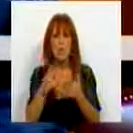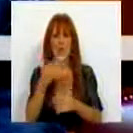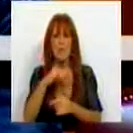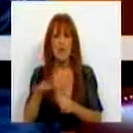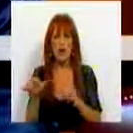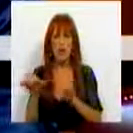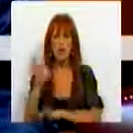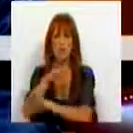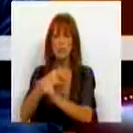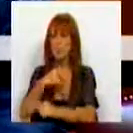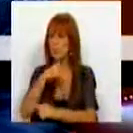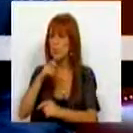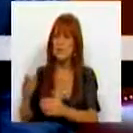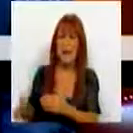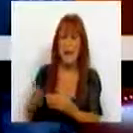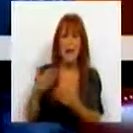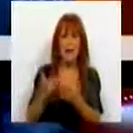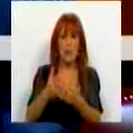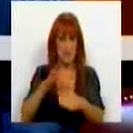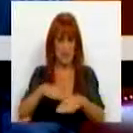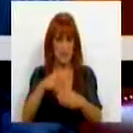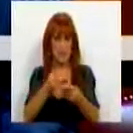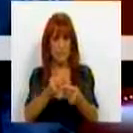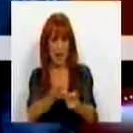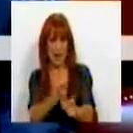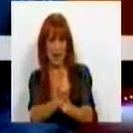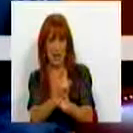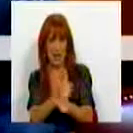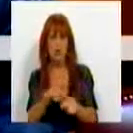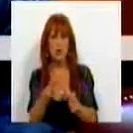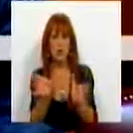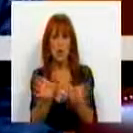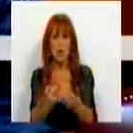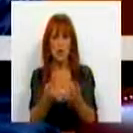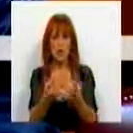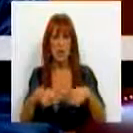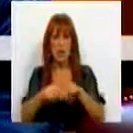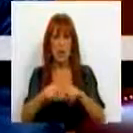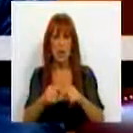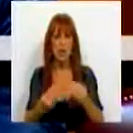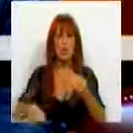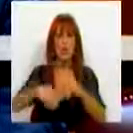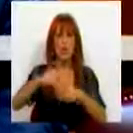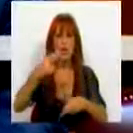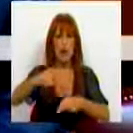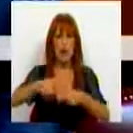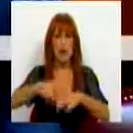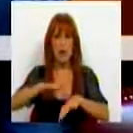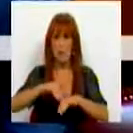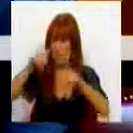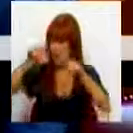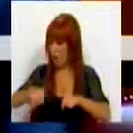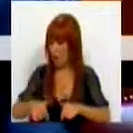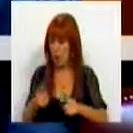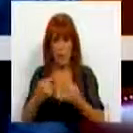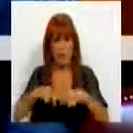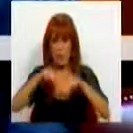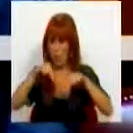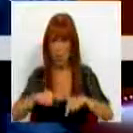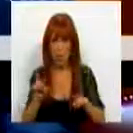Comissão Europeia se comprometeu a apresentar sobre esta matéria no Conselho Extraordinário de Roma. Não o faz agora neste